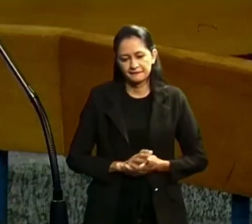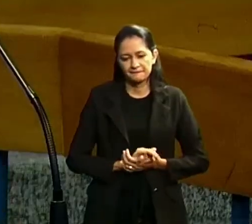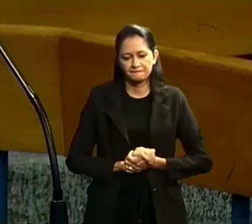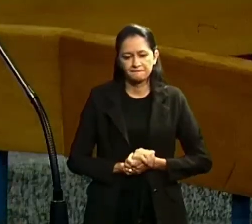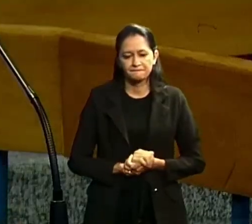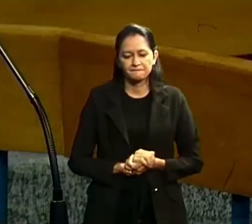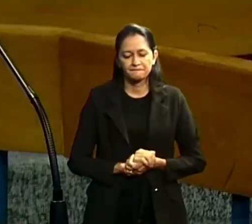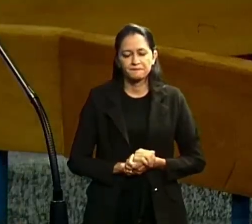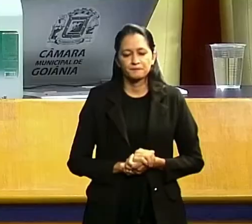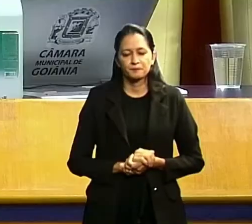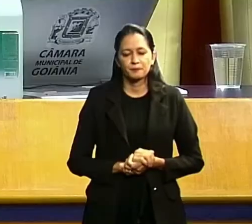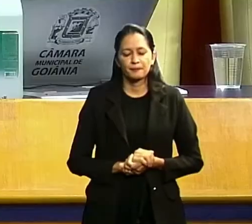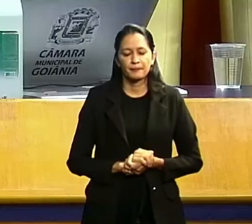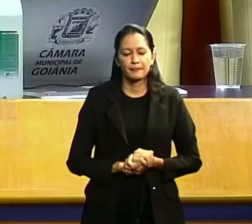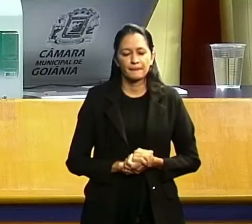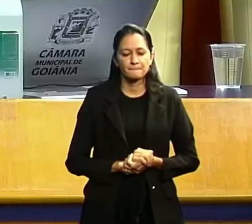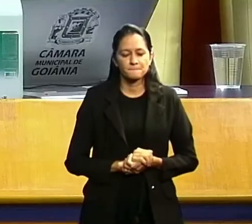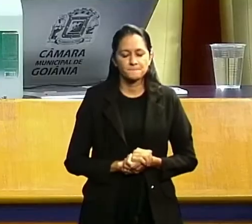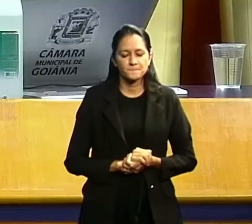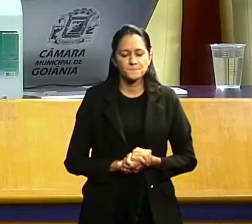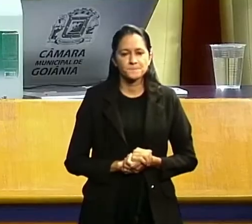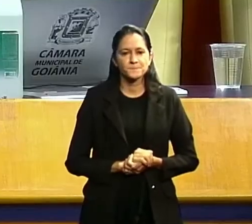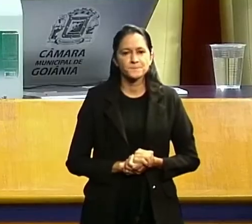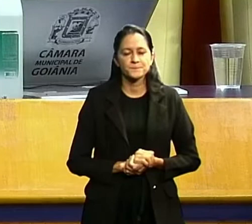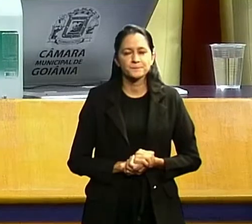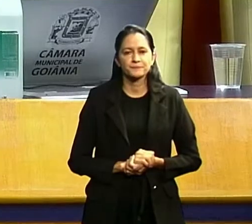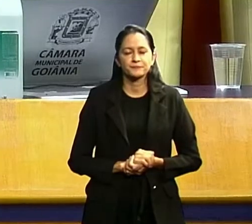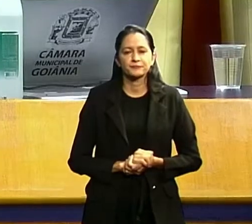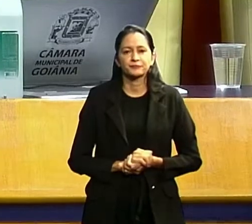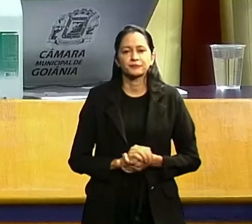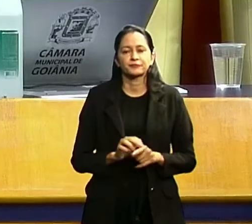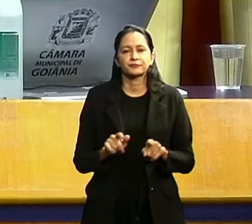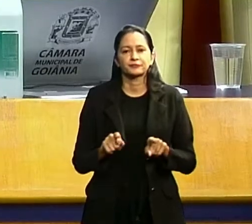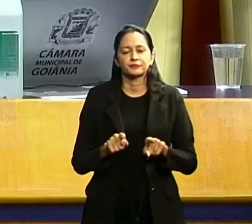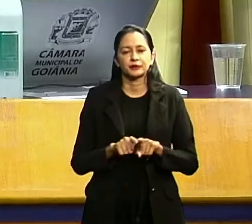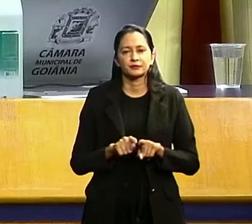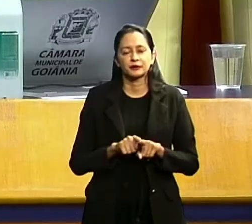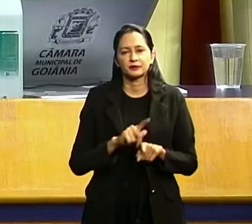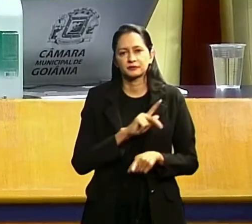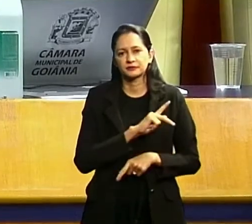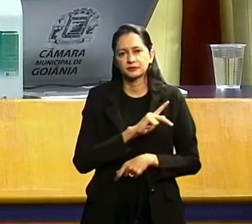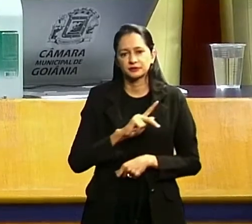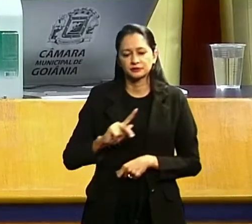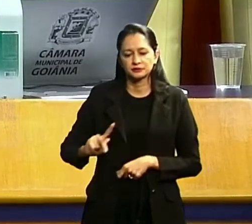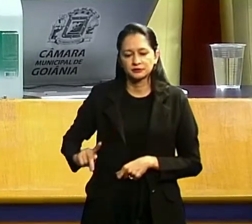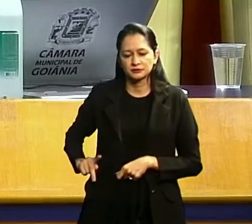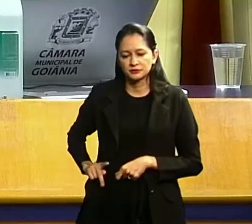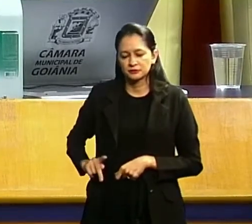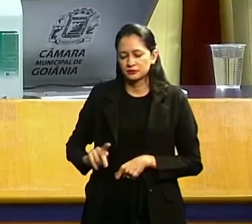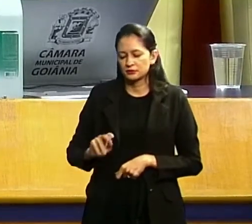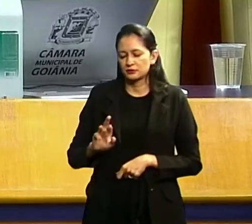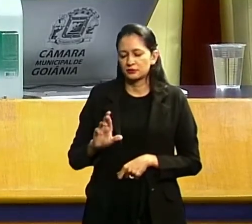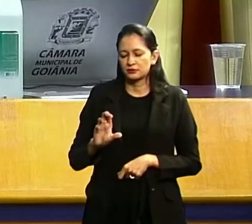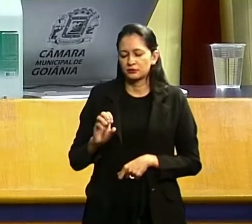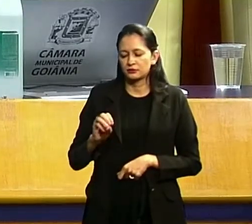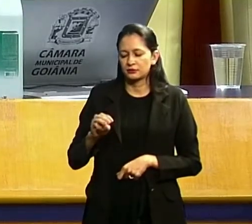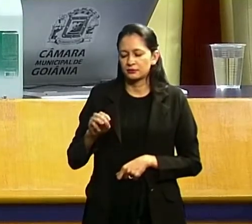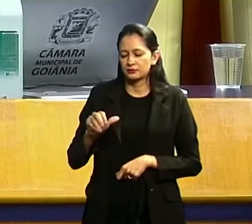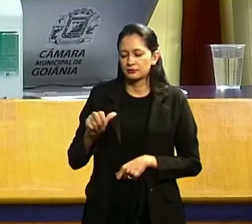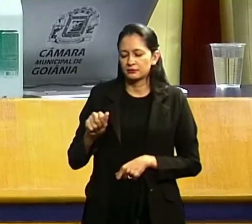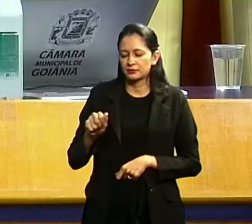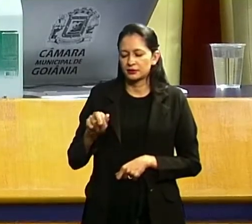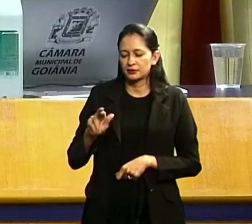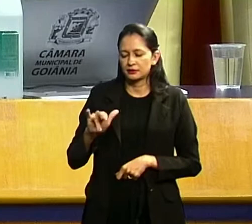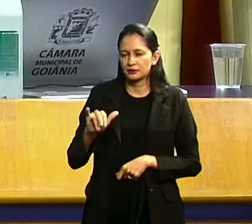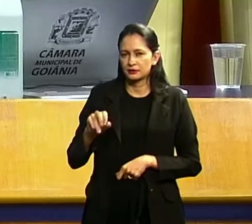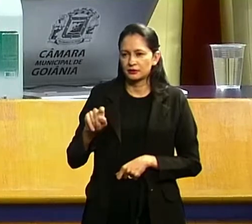Vereadora, está presente também o presidente da casa, o vereador Romário Policarpo. Em nome dele, em meu nome,